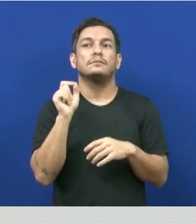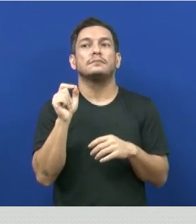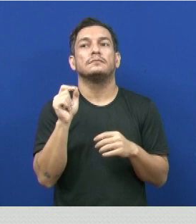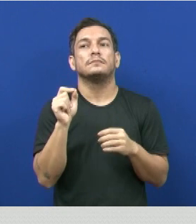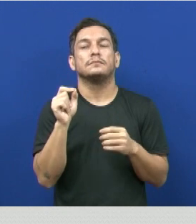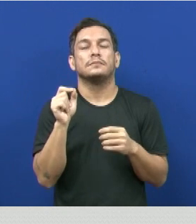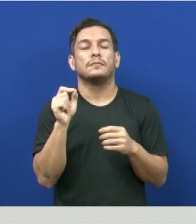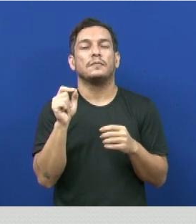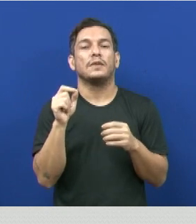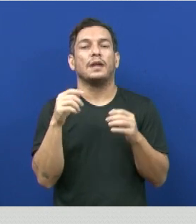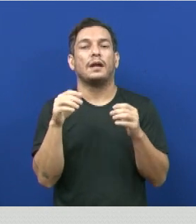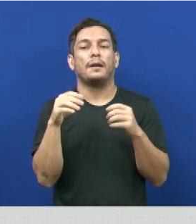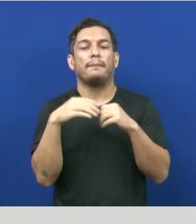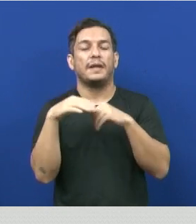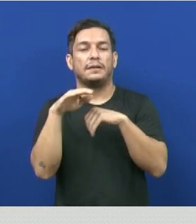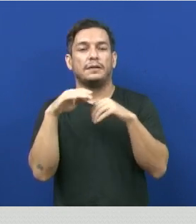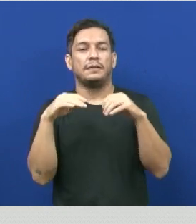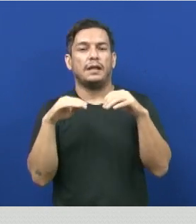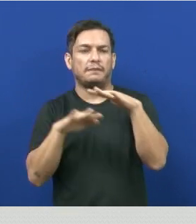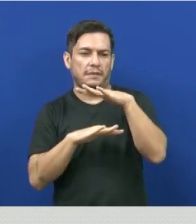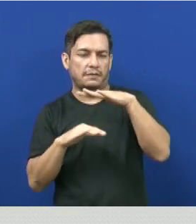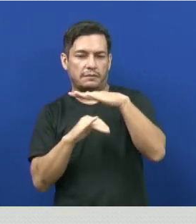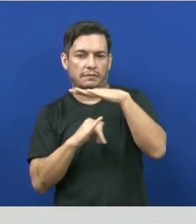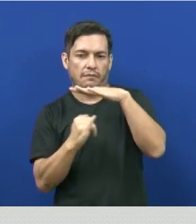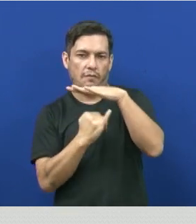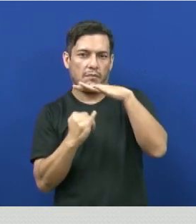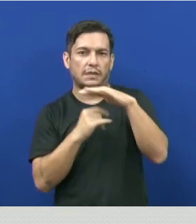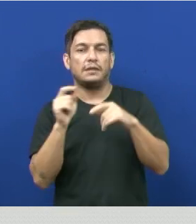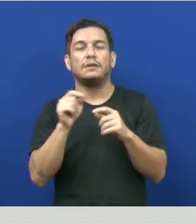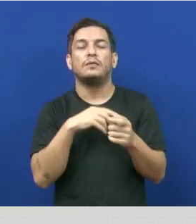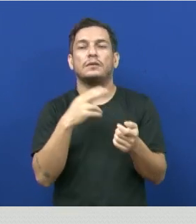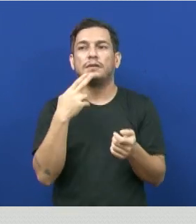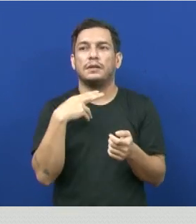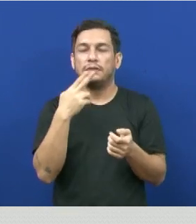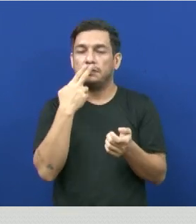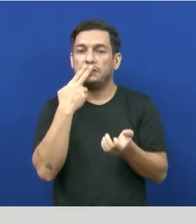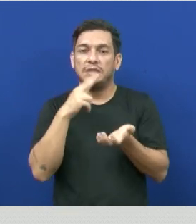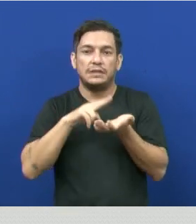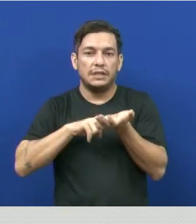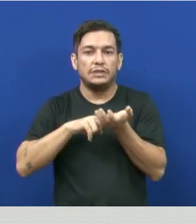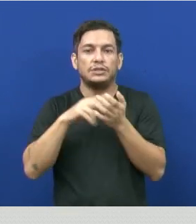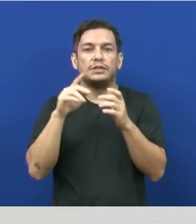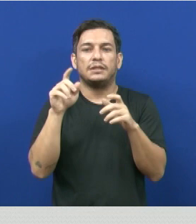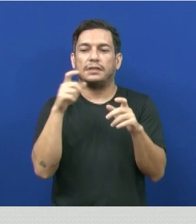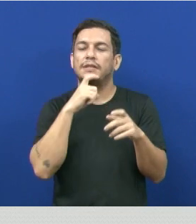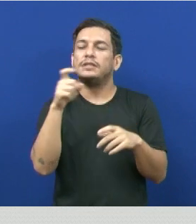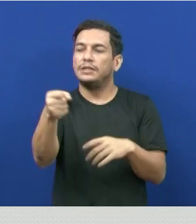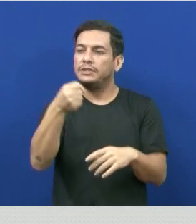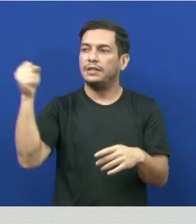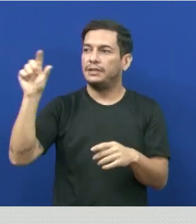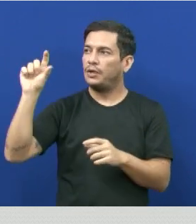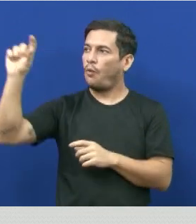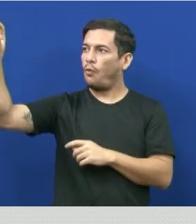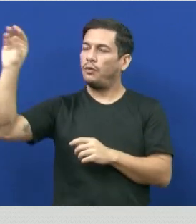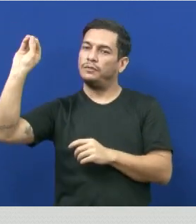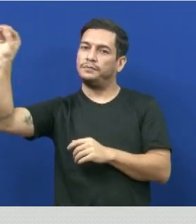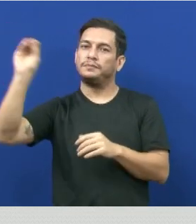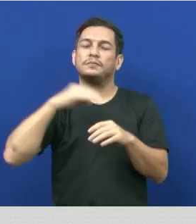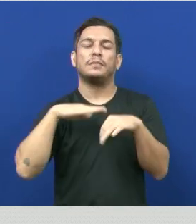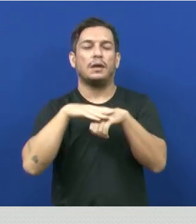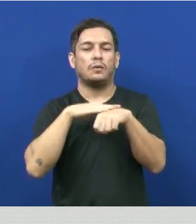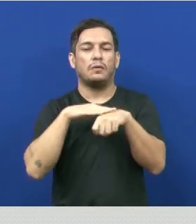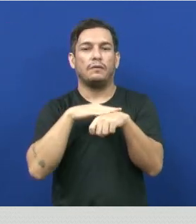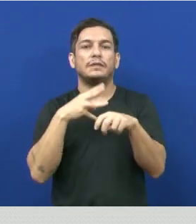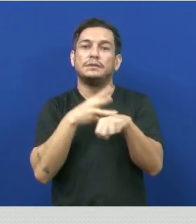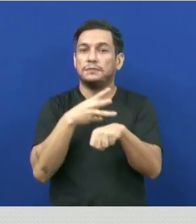da da formalidade da mesma formalidade é aqueles bilhetes de geladeira que vocês deixam aquele aquela